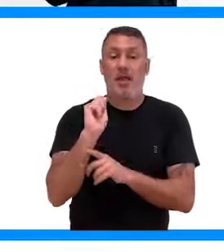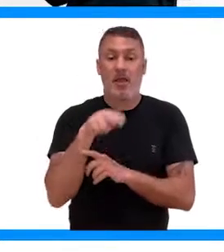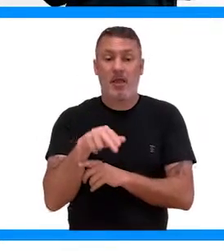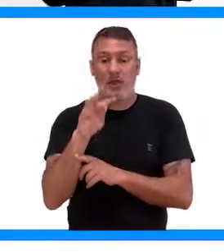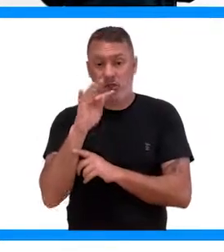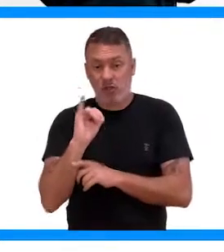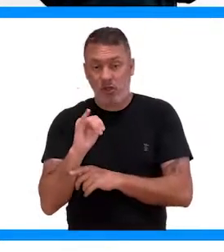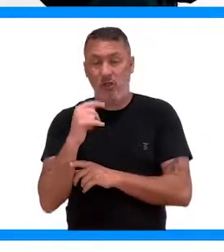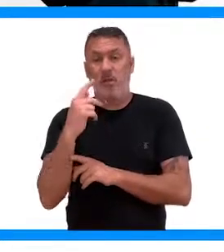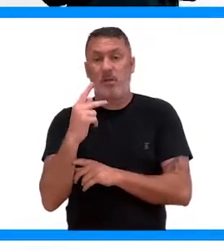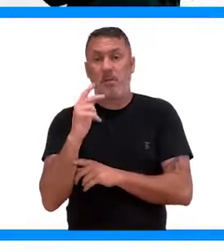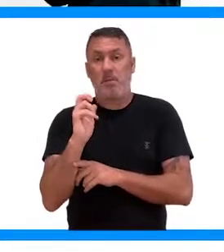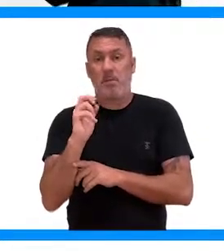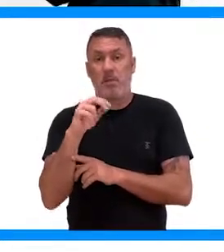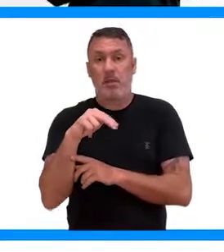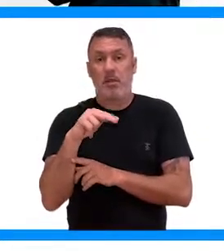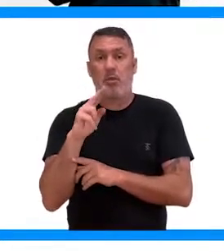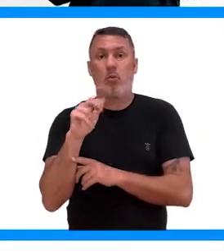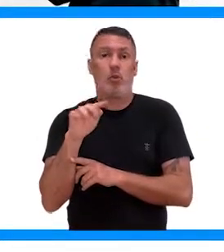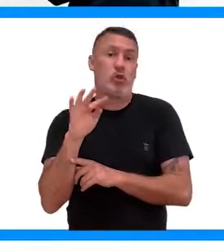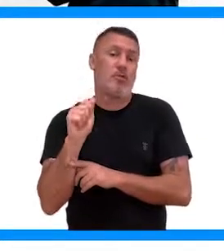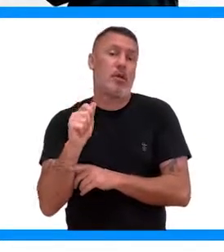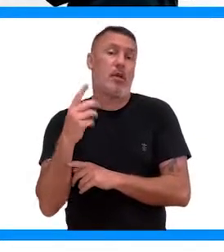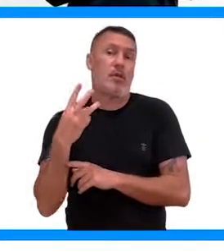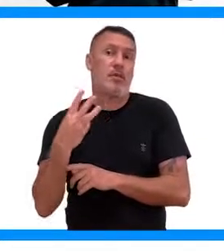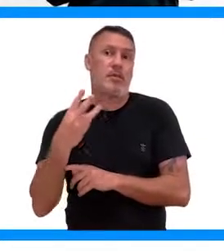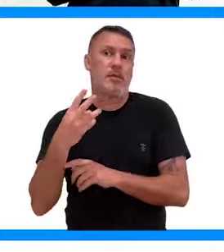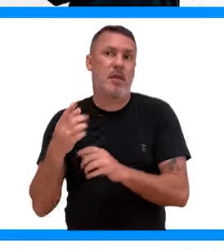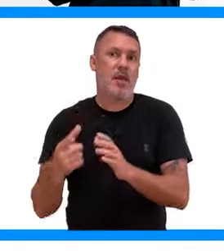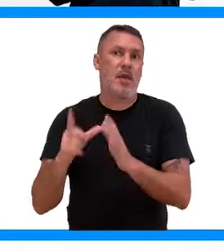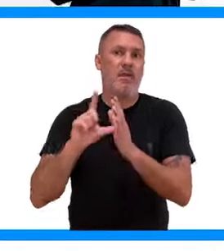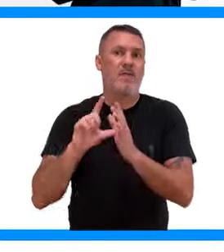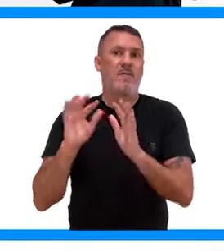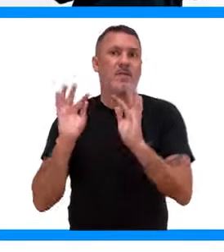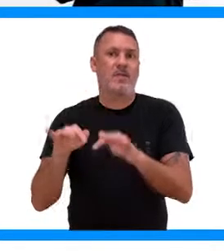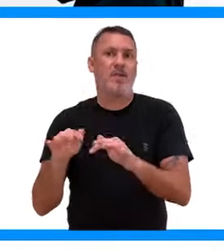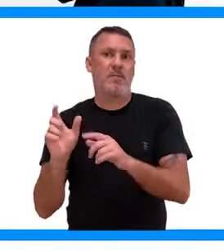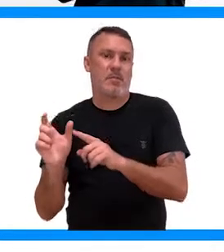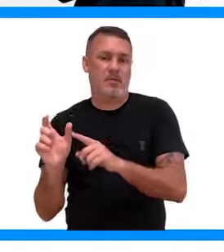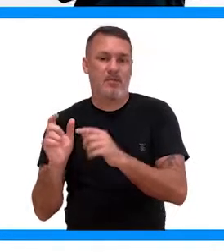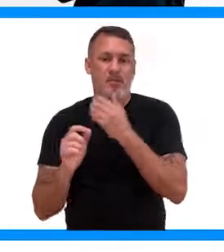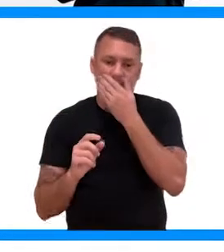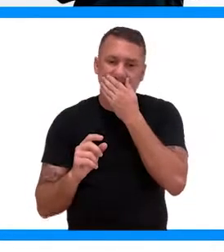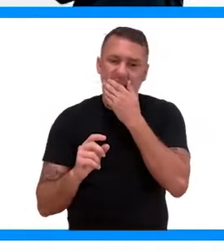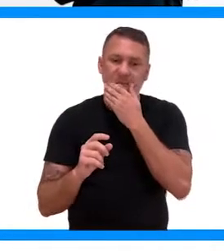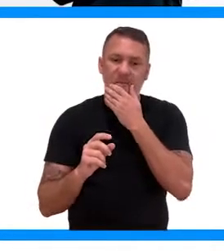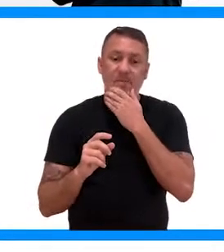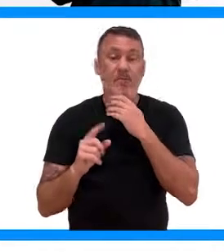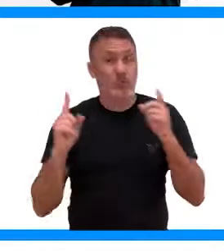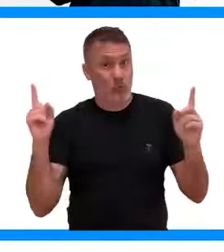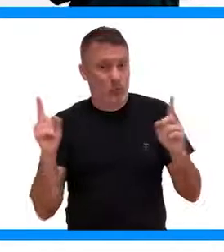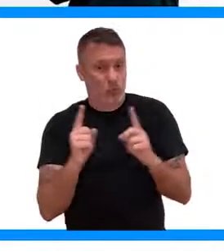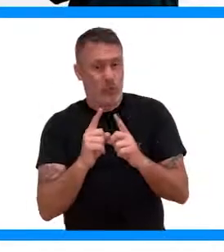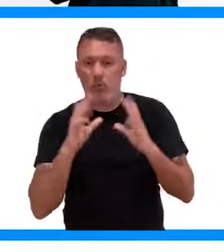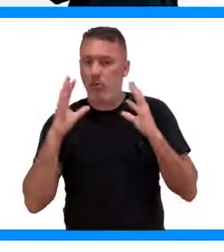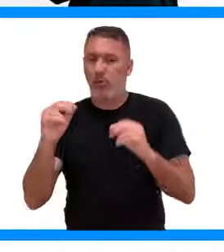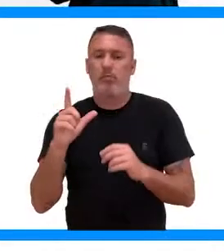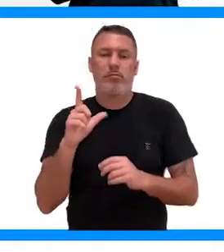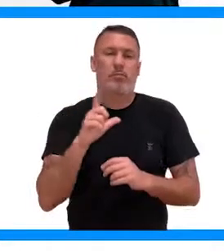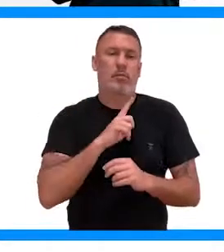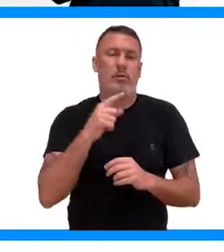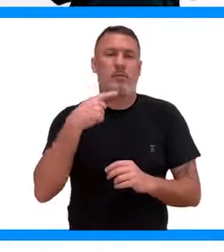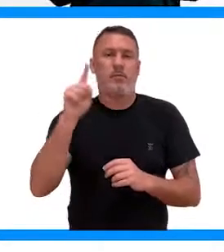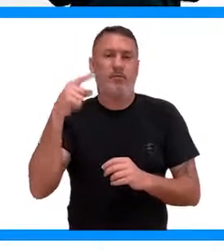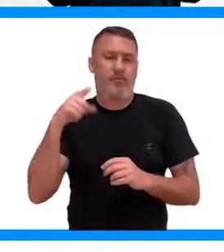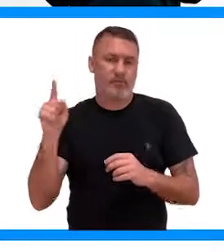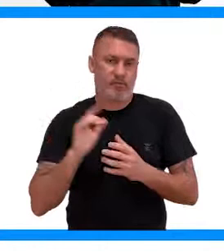são classificadas como proparoxítonas, né? As palavras que a sílaba tônica é a antepenúltima.